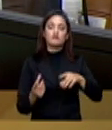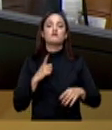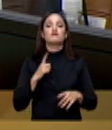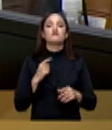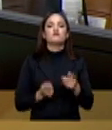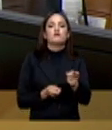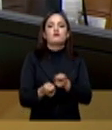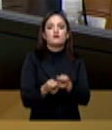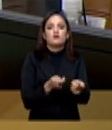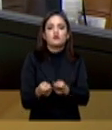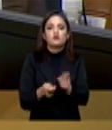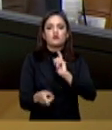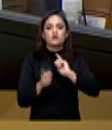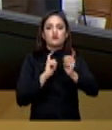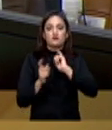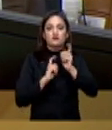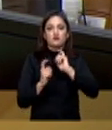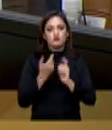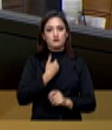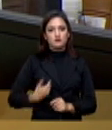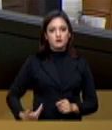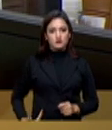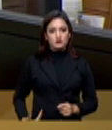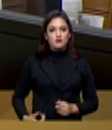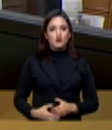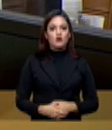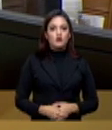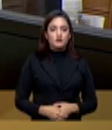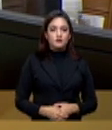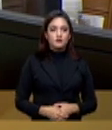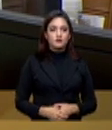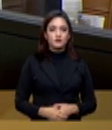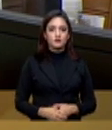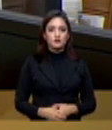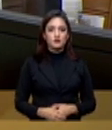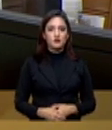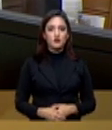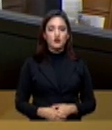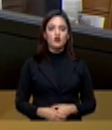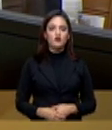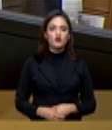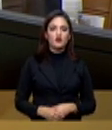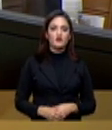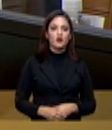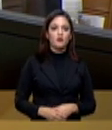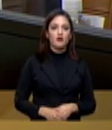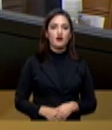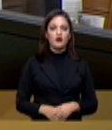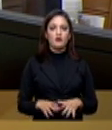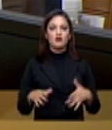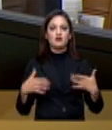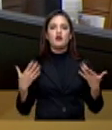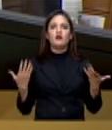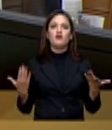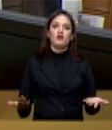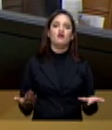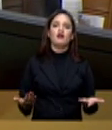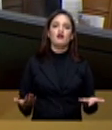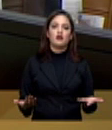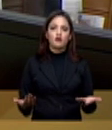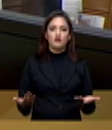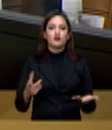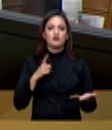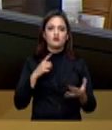acionário administrativo do Estado invasão da competência do município e